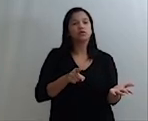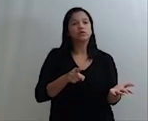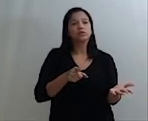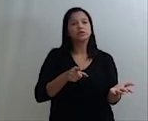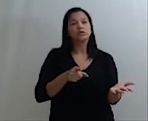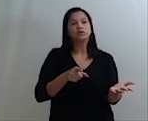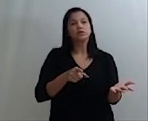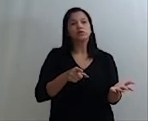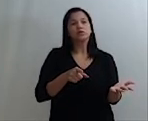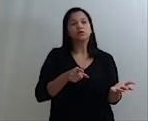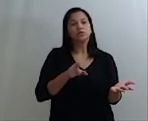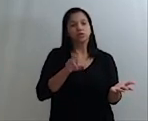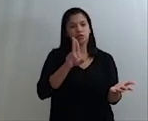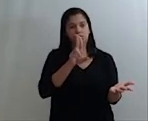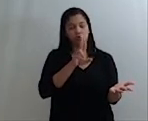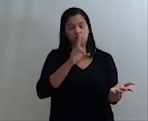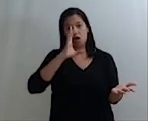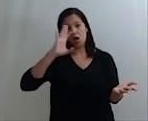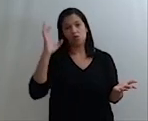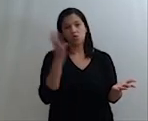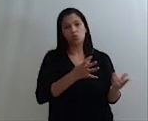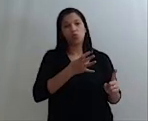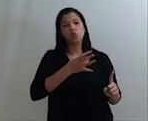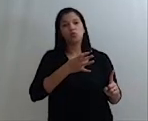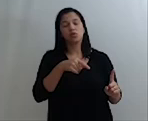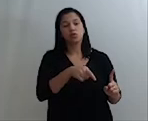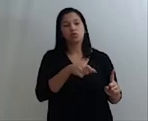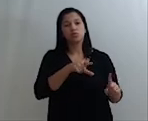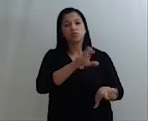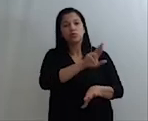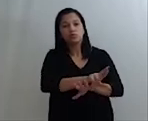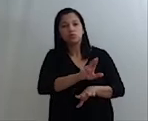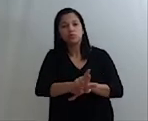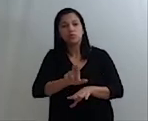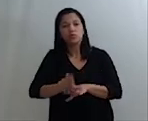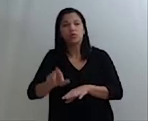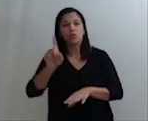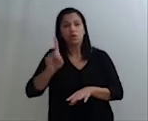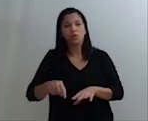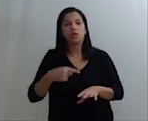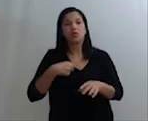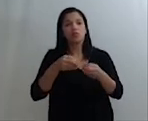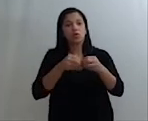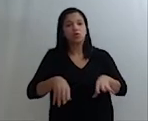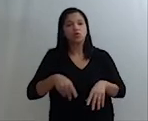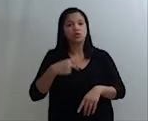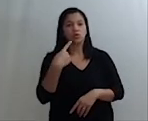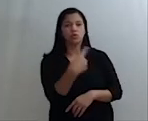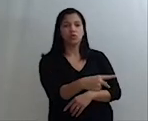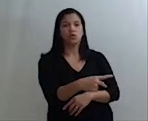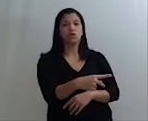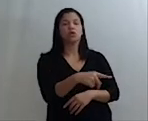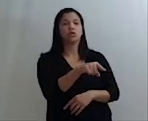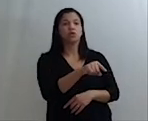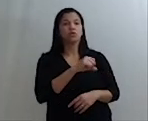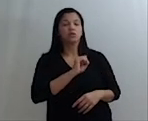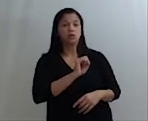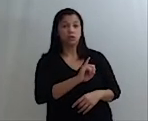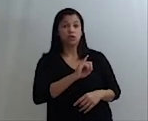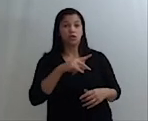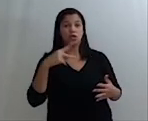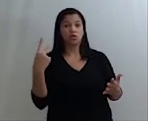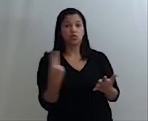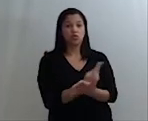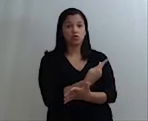delitos denunciados mostrando-se sua imposição um gravame desproporcional e prejudicial uma vez que o